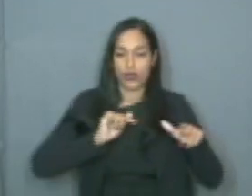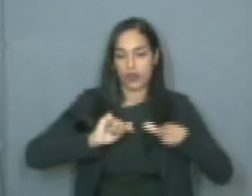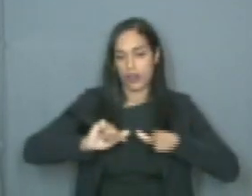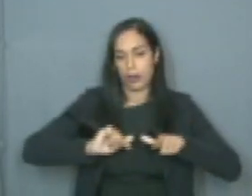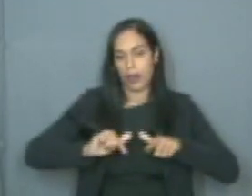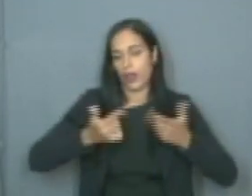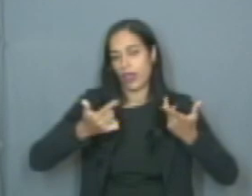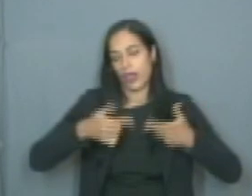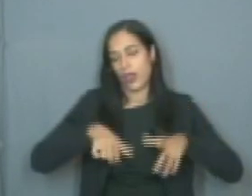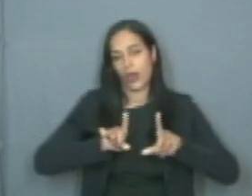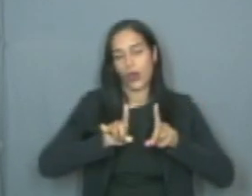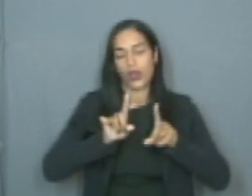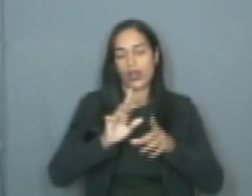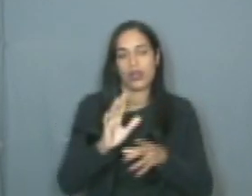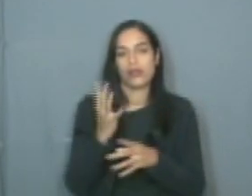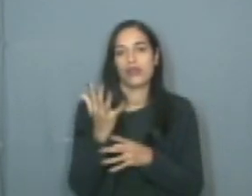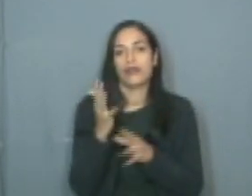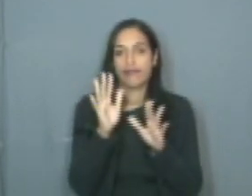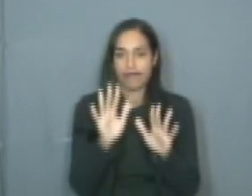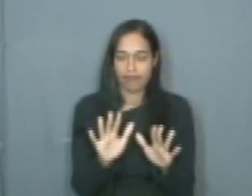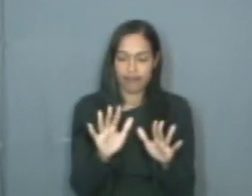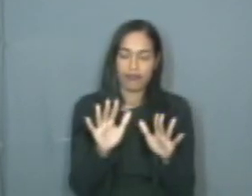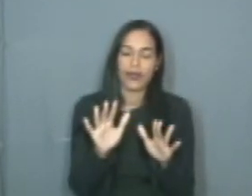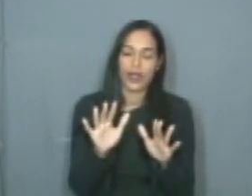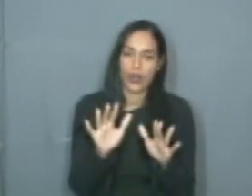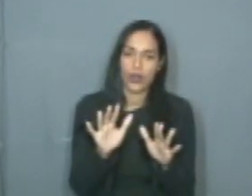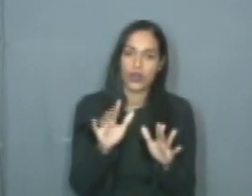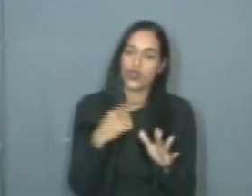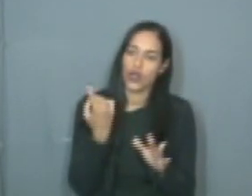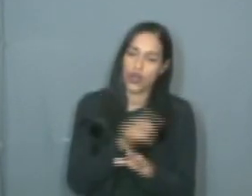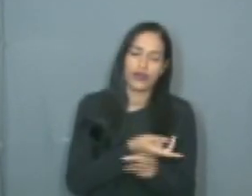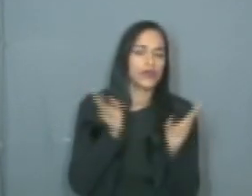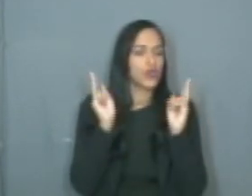aconteça. Então, fica aí o registro, nós vamos